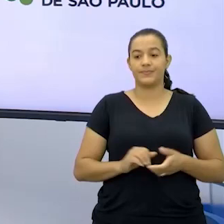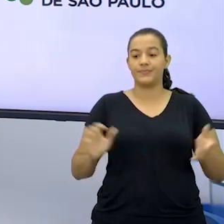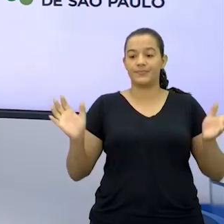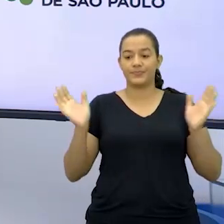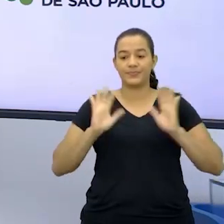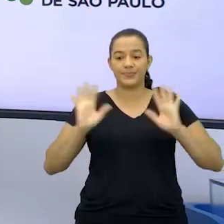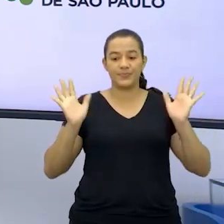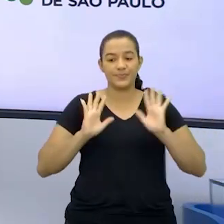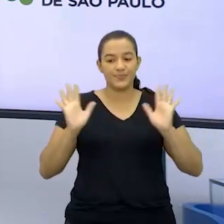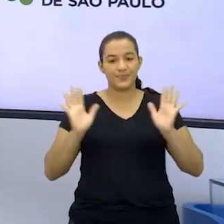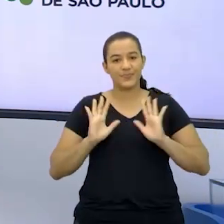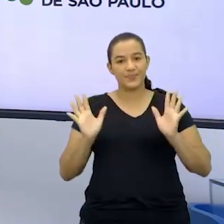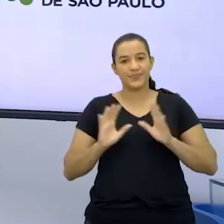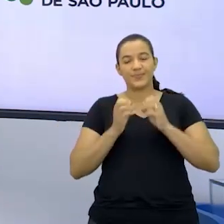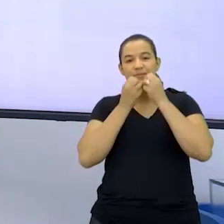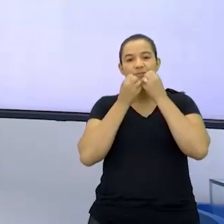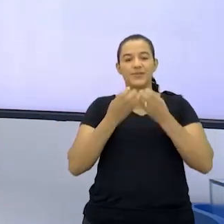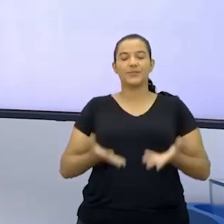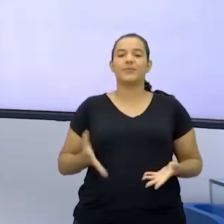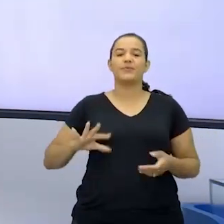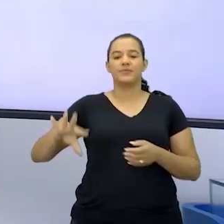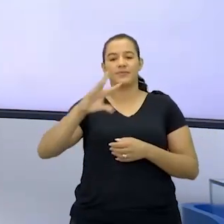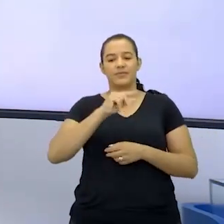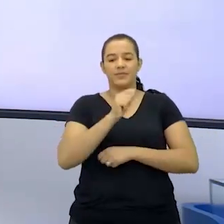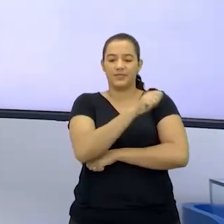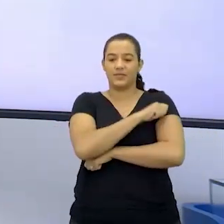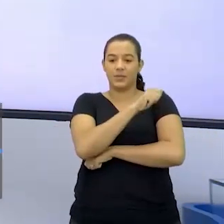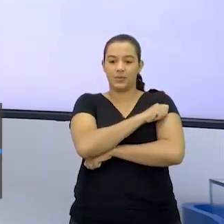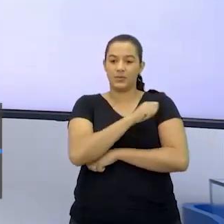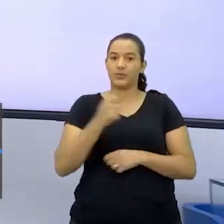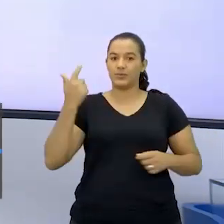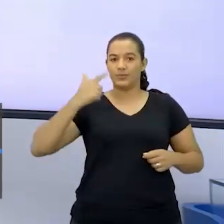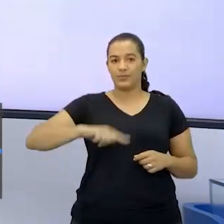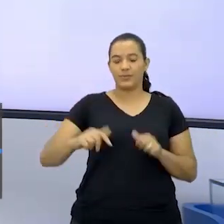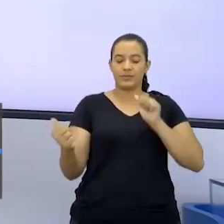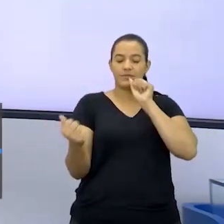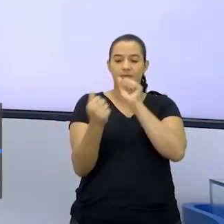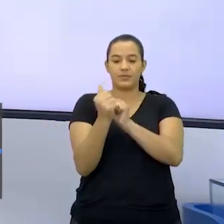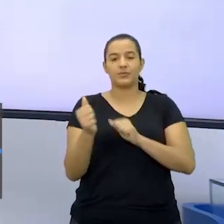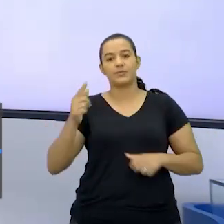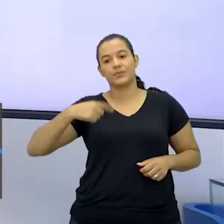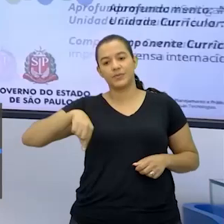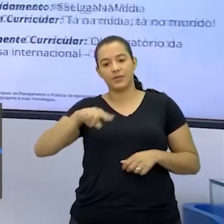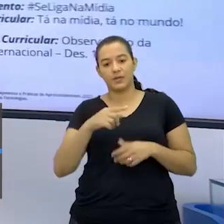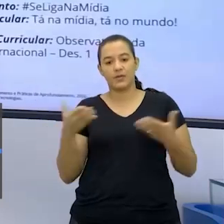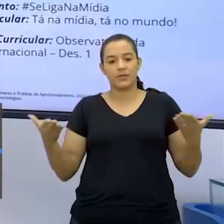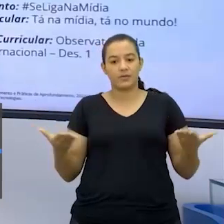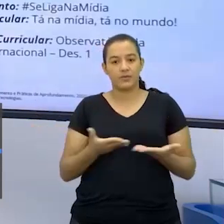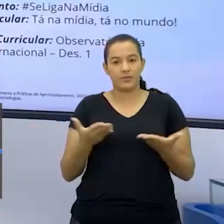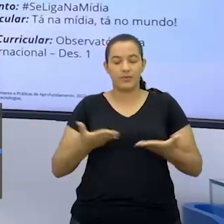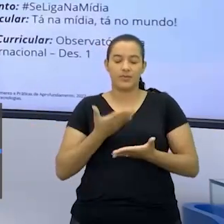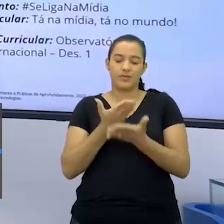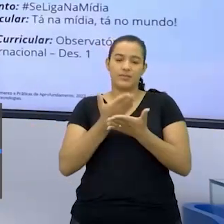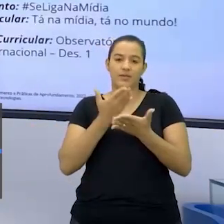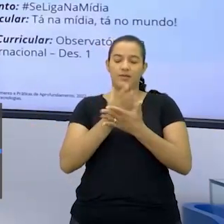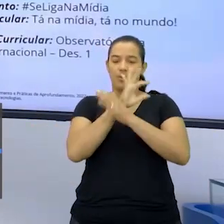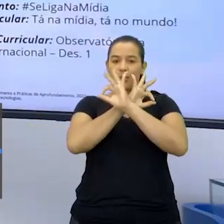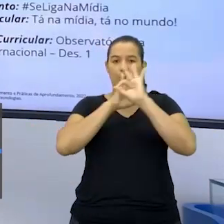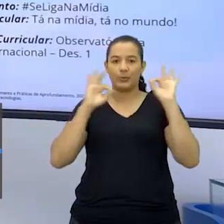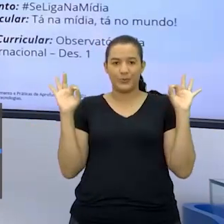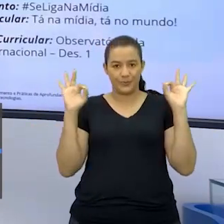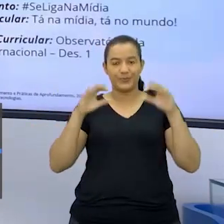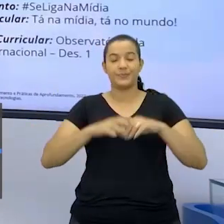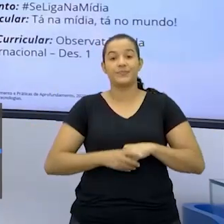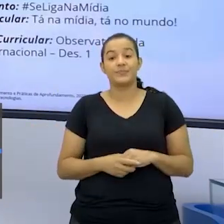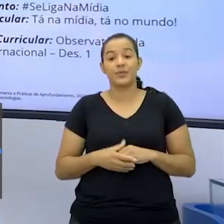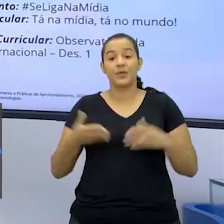Olá, queridíssimos estudantes do estado de São Paulo e quem mais vier para nos acompanhar nesse itinerário maravilhoso. Estamos aqui